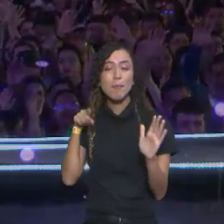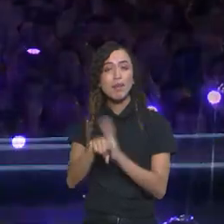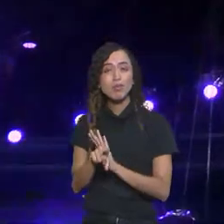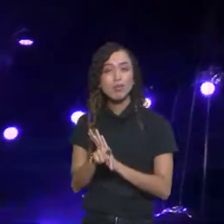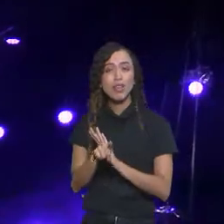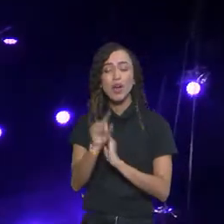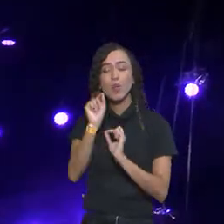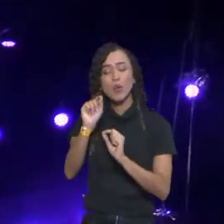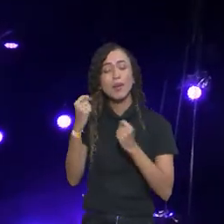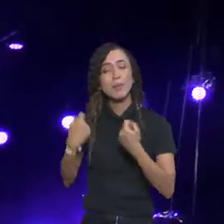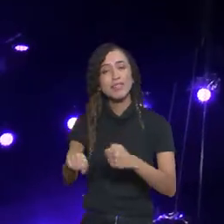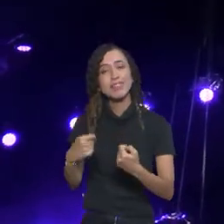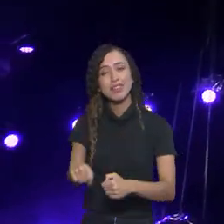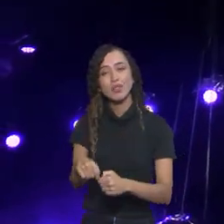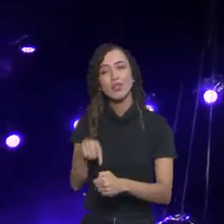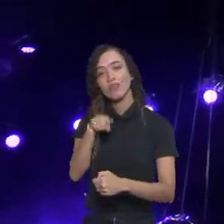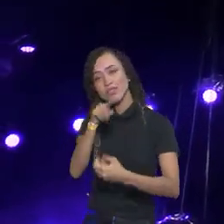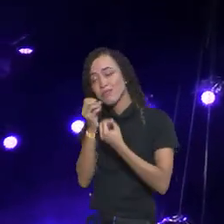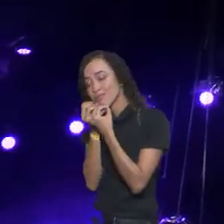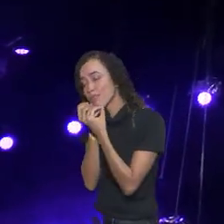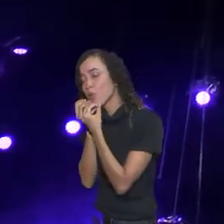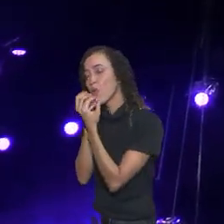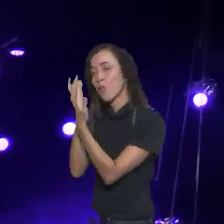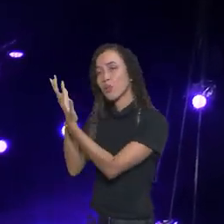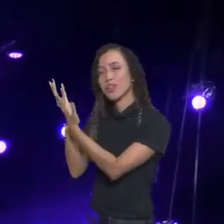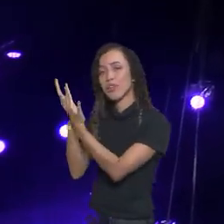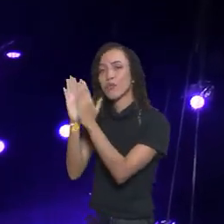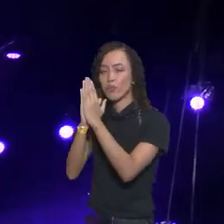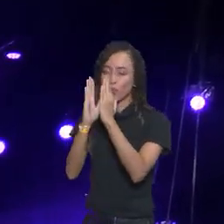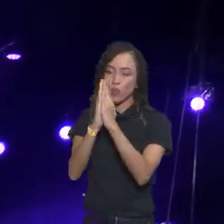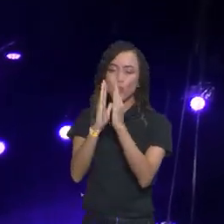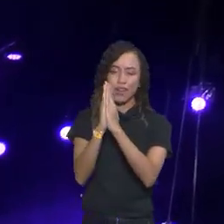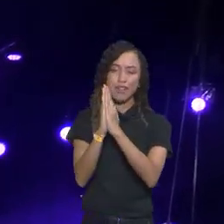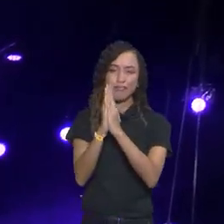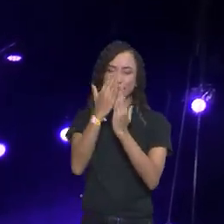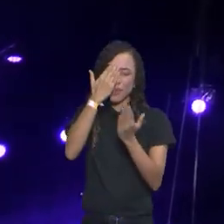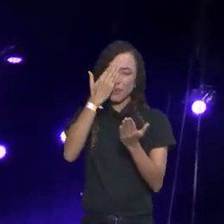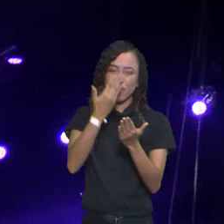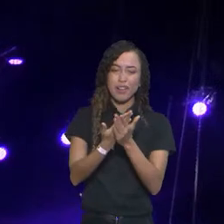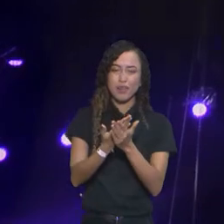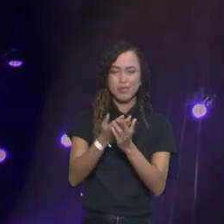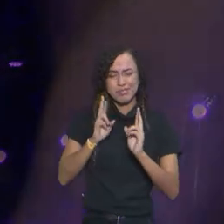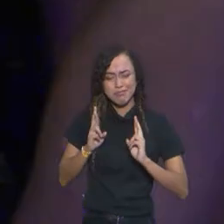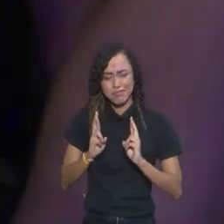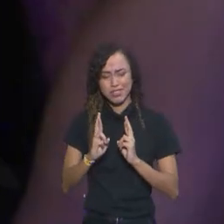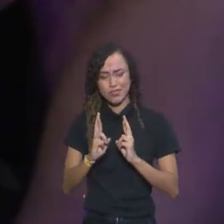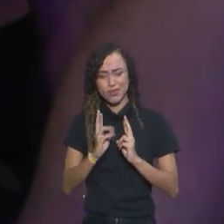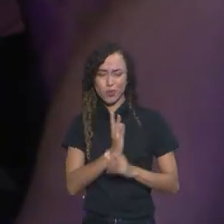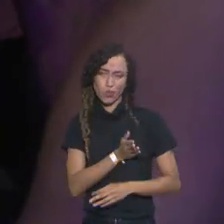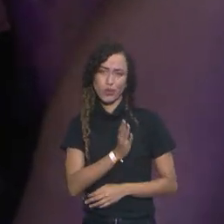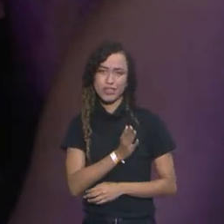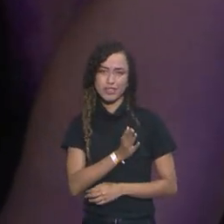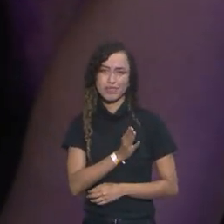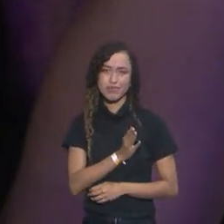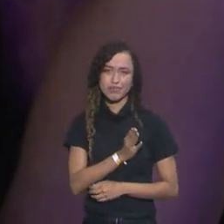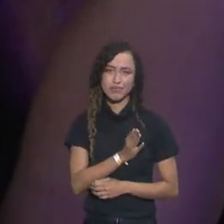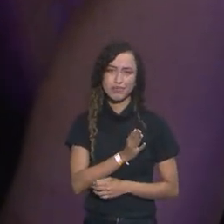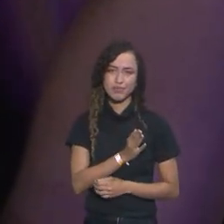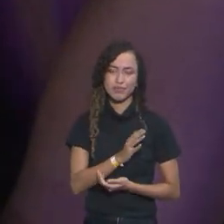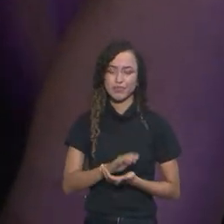tua necessidade nessa noite e nós vamos orar eu creio tenha expectativa no teu coração